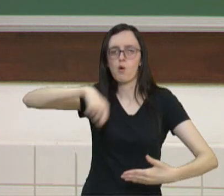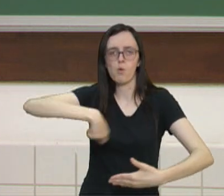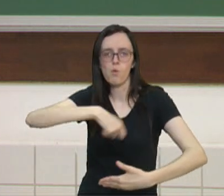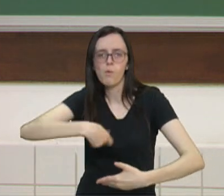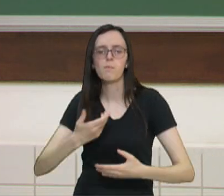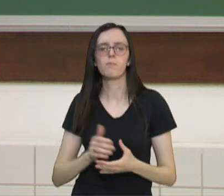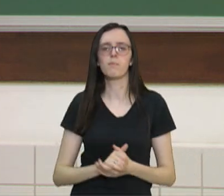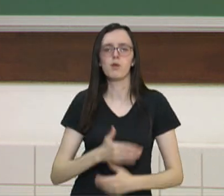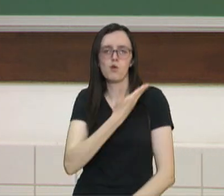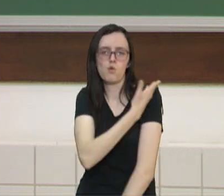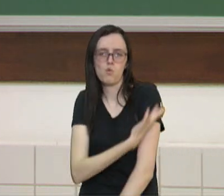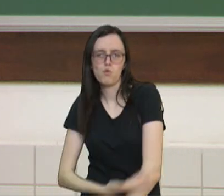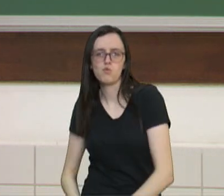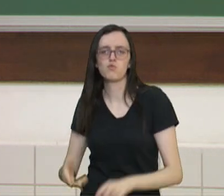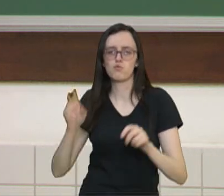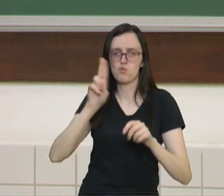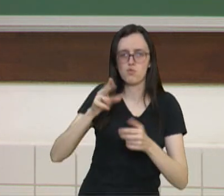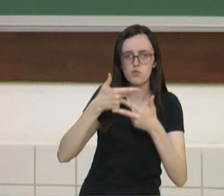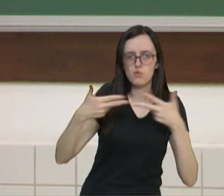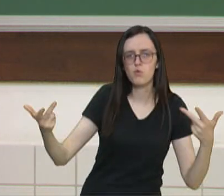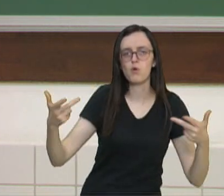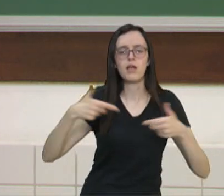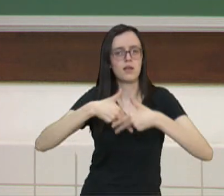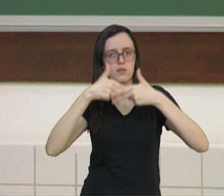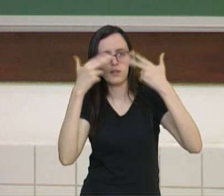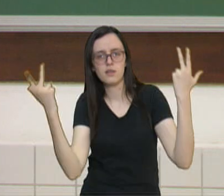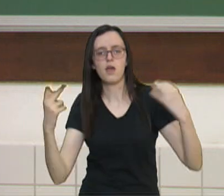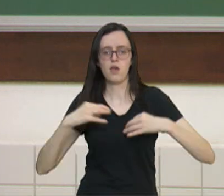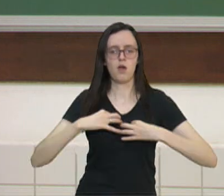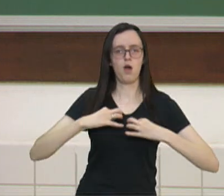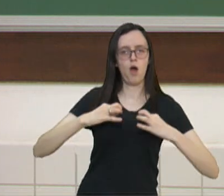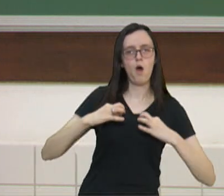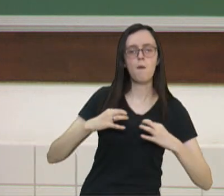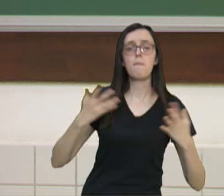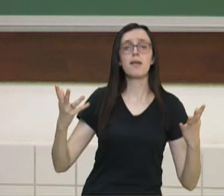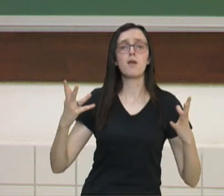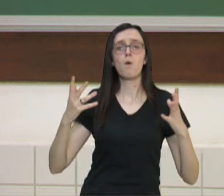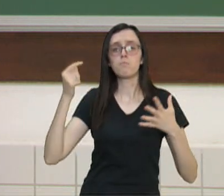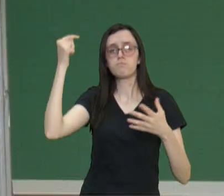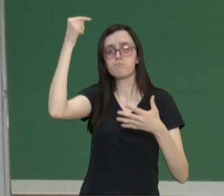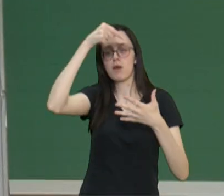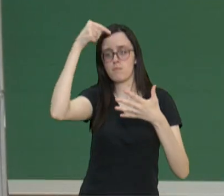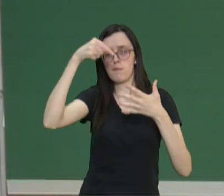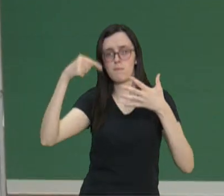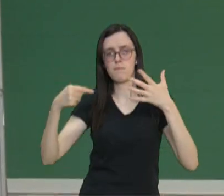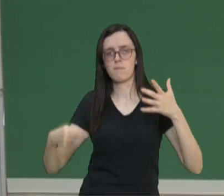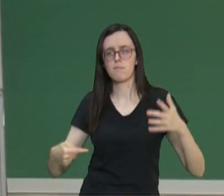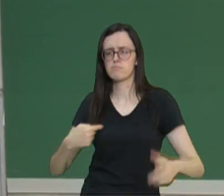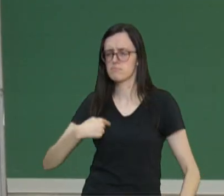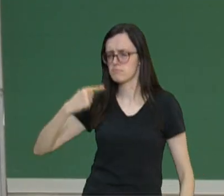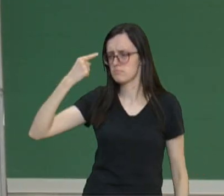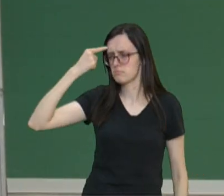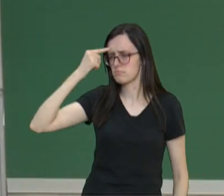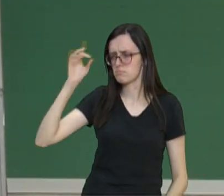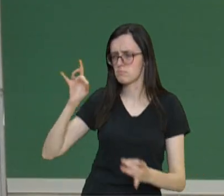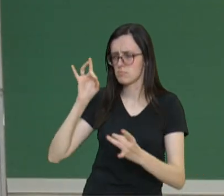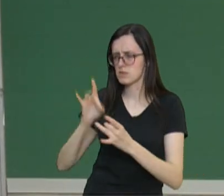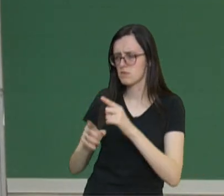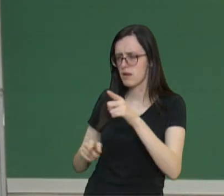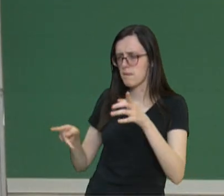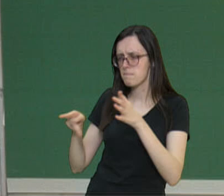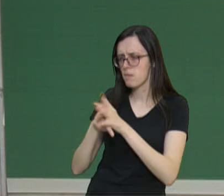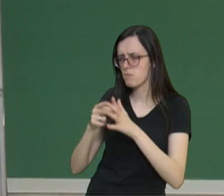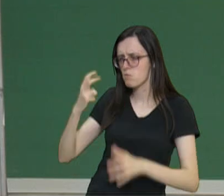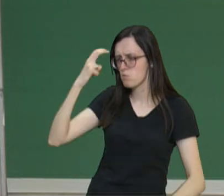gastronomia, usos e costumes, etnia, vestuário. Então, várias coisas que a gente pensa assim, isso é específico de tal cultura,